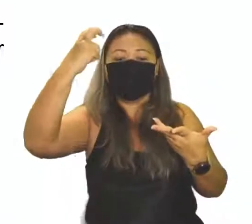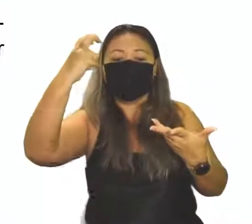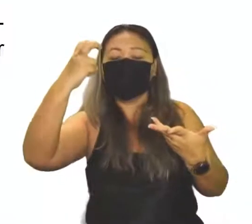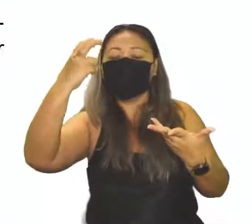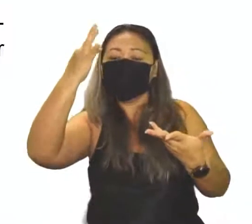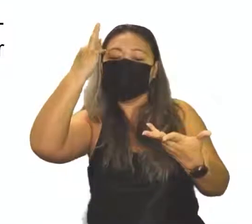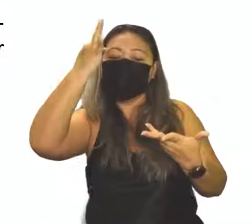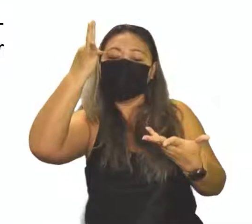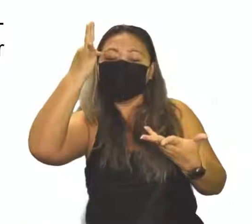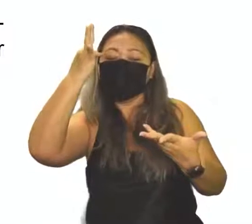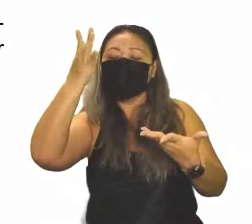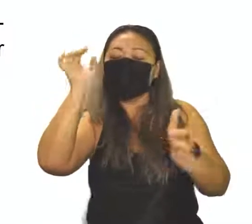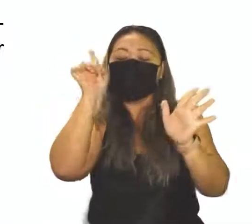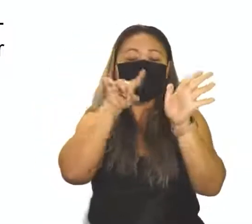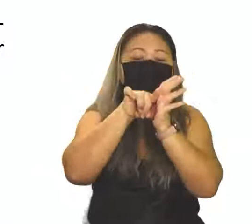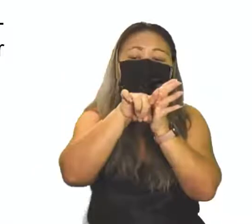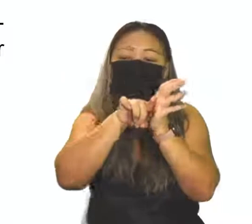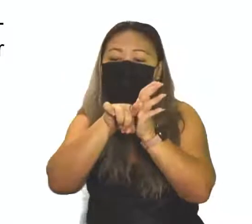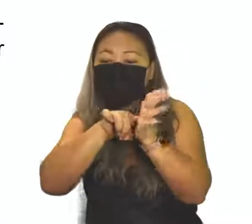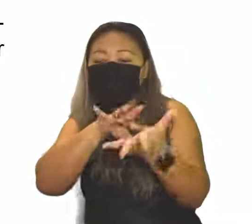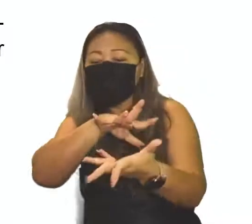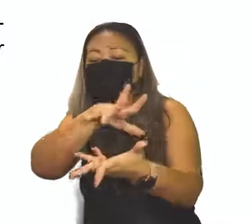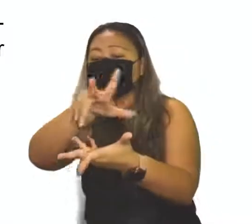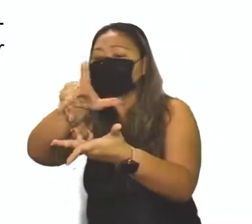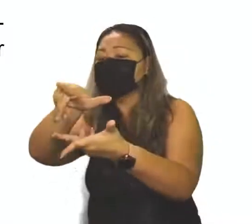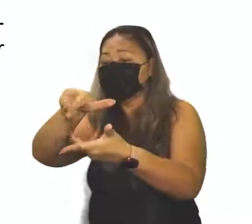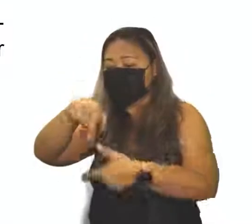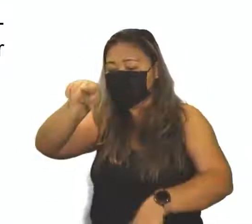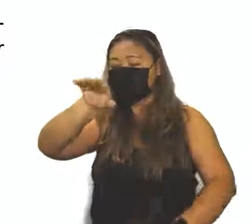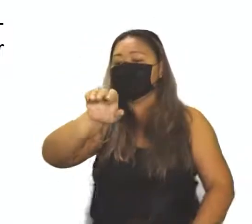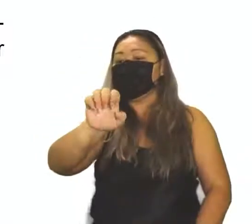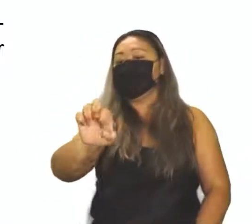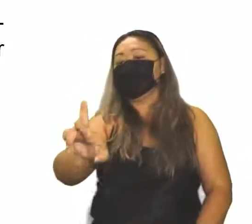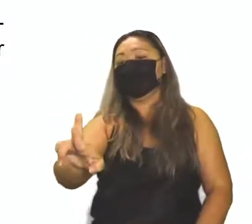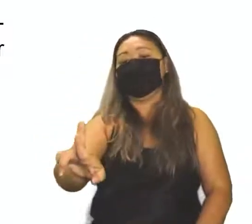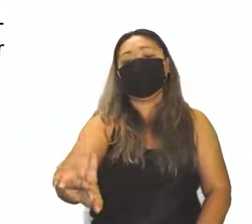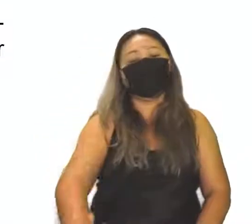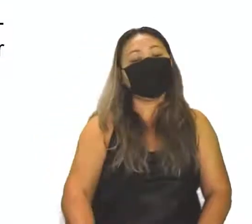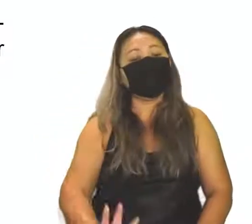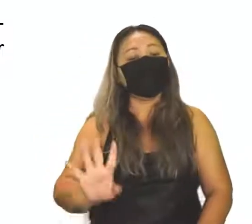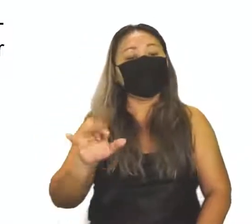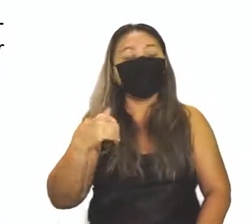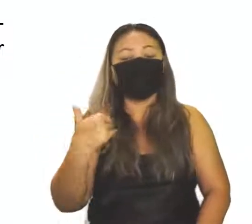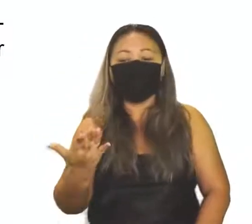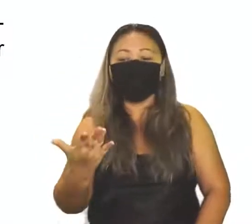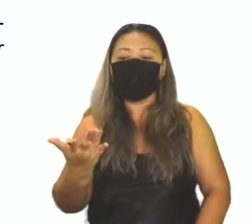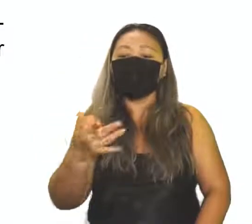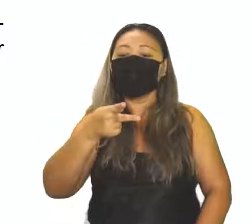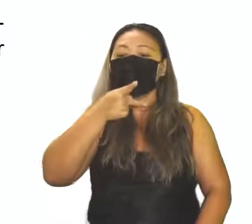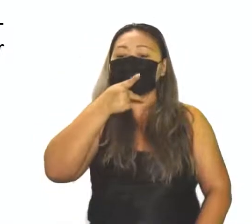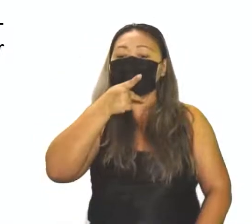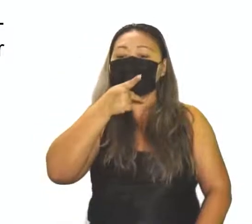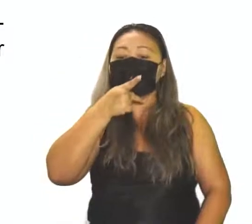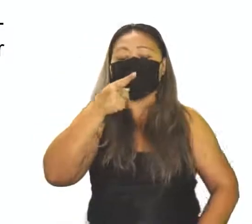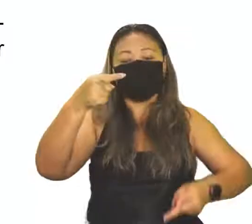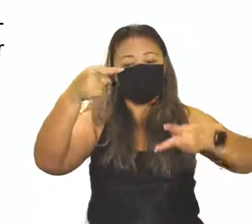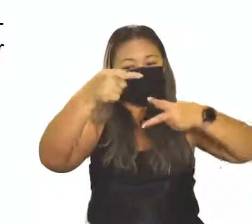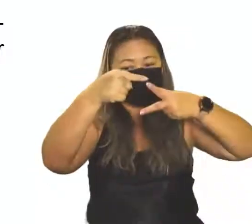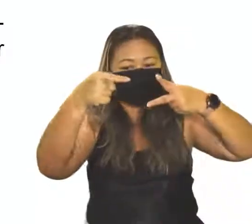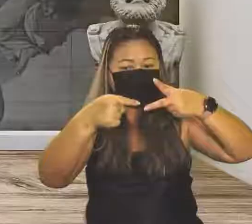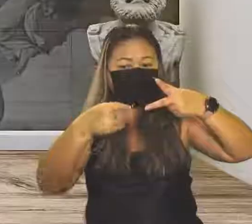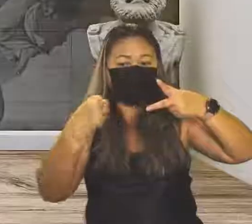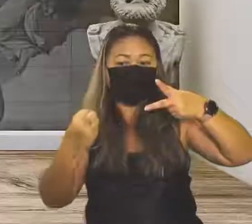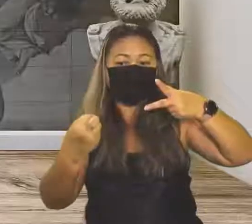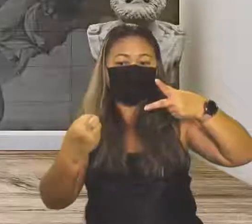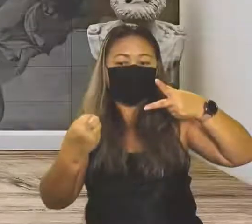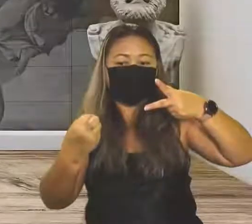inteligência filosófica que investiga o mundo do ser, viu? Então, Platão coloca 2, né, formas